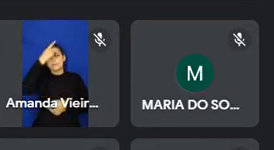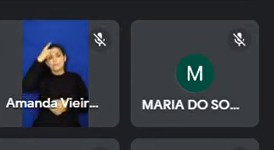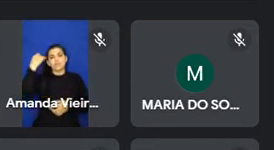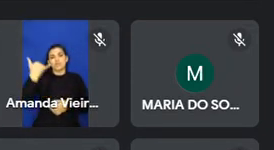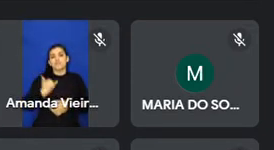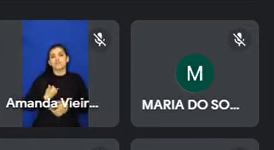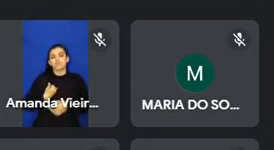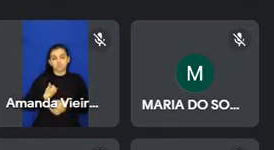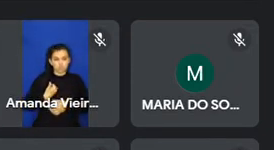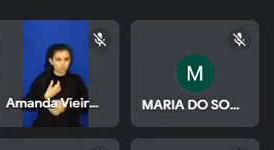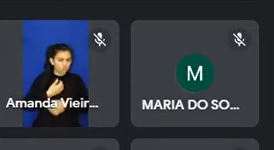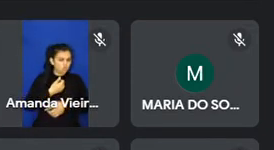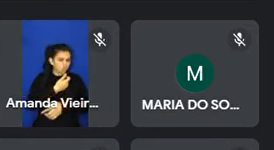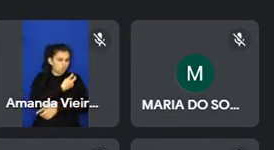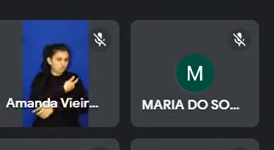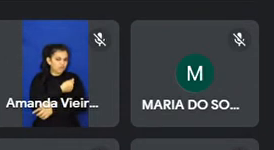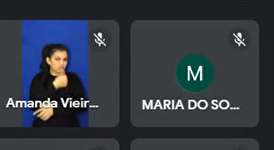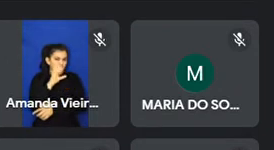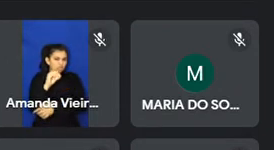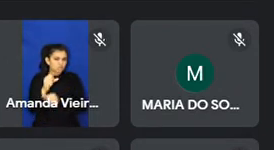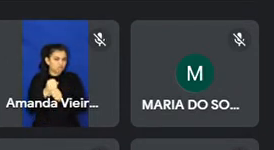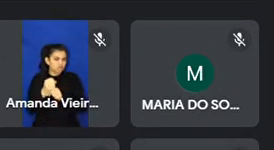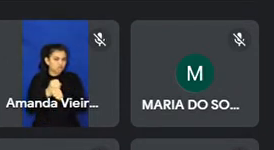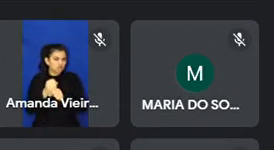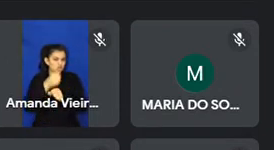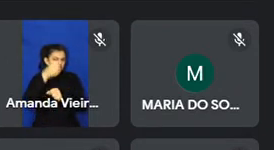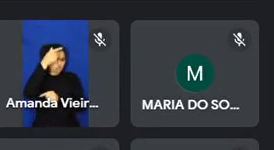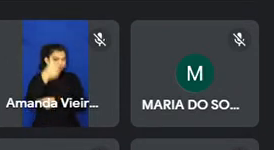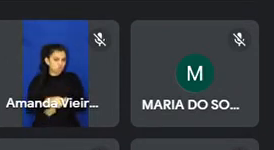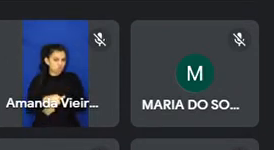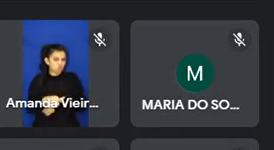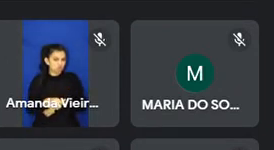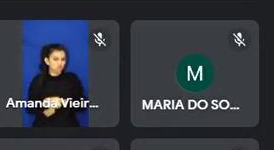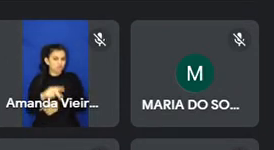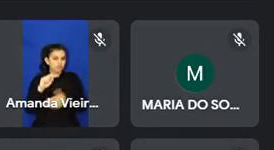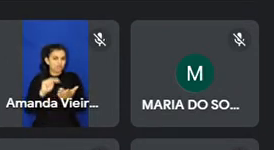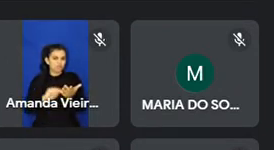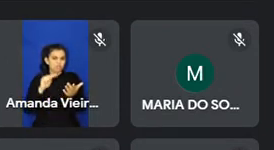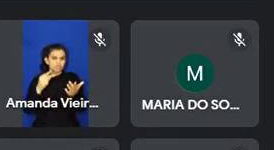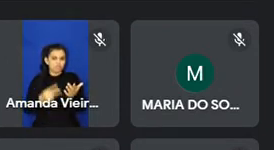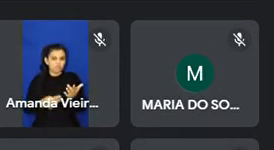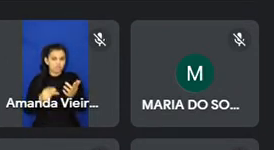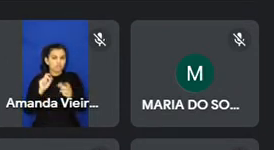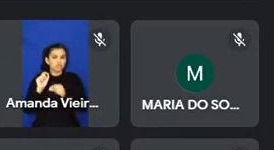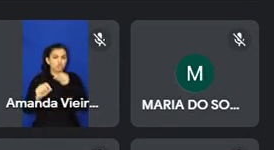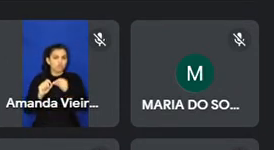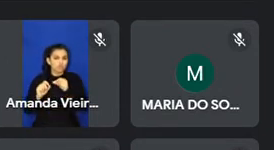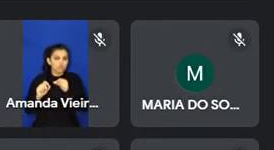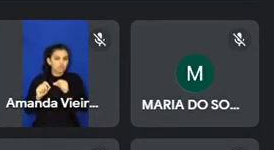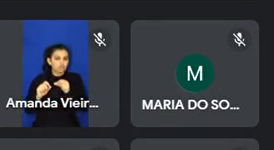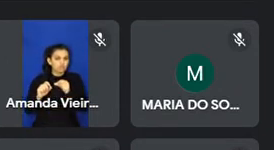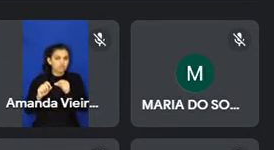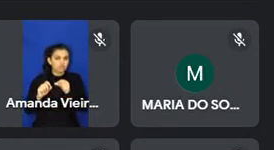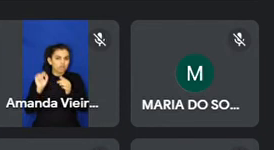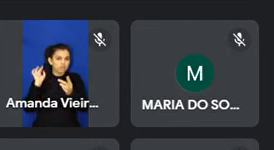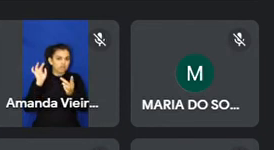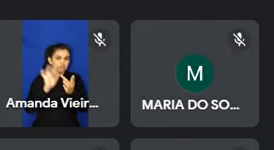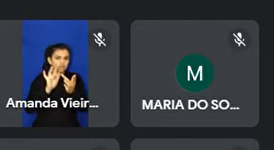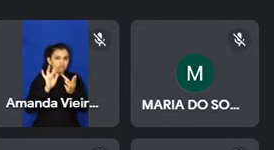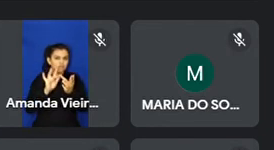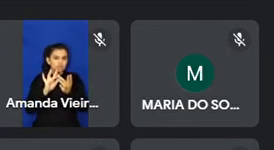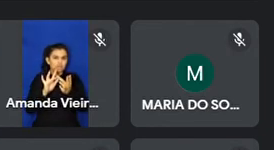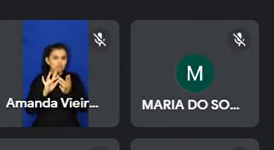reforço. E aí eu não tomei. Quer dizer que se eu encostar no tétano aqui, eu tô lascada. Eu peguei tétano.